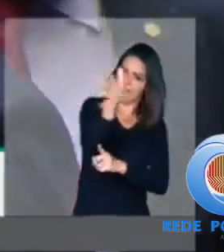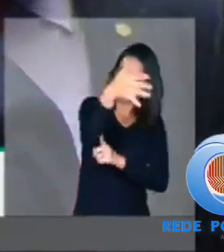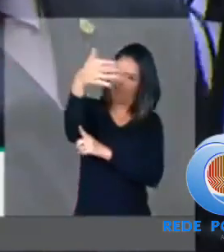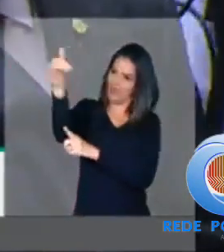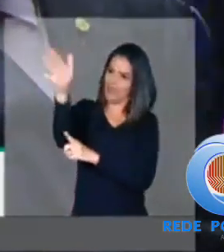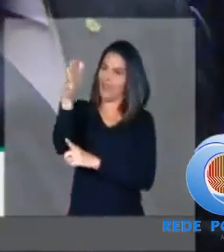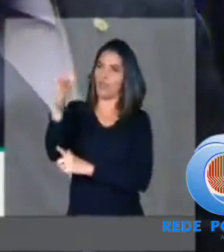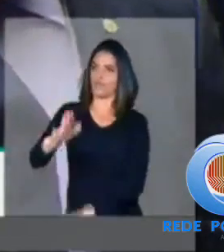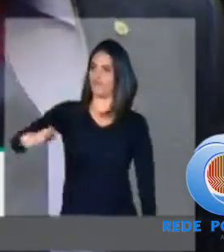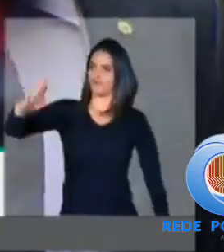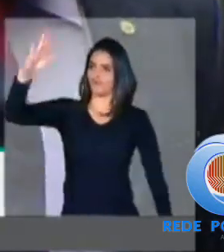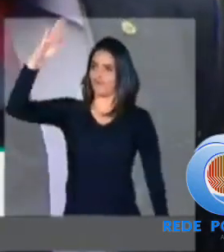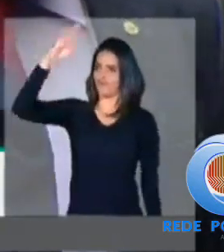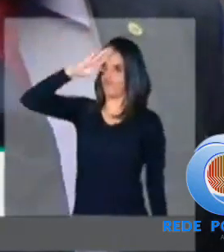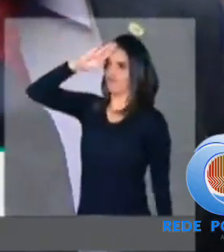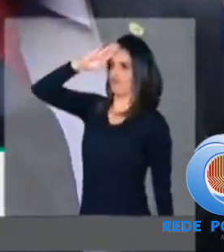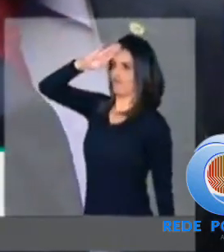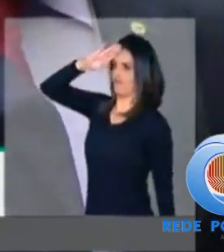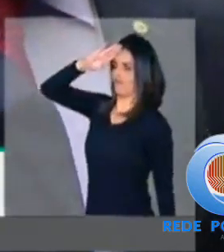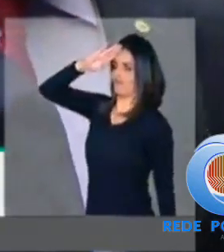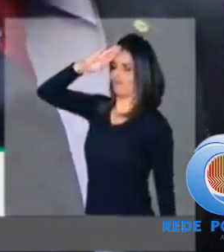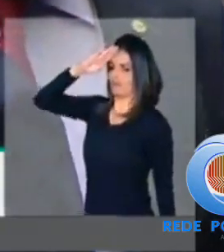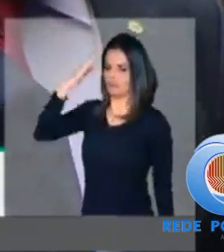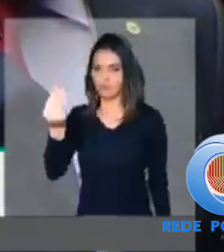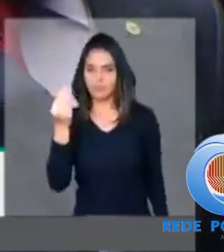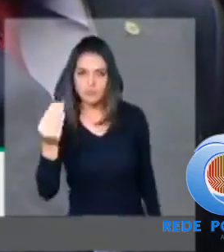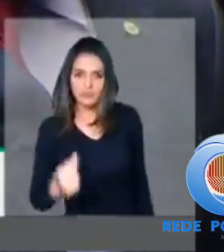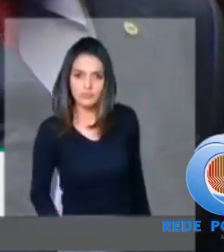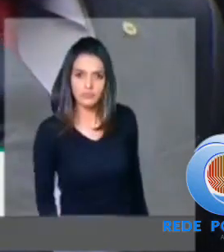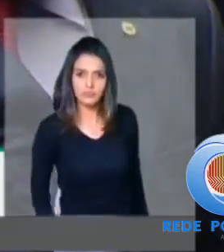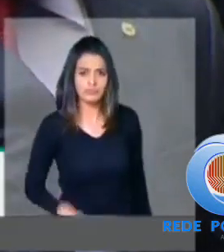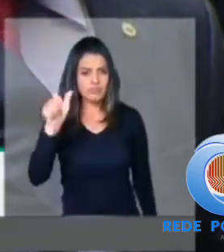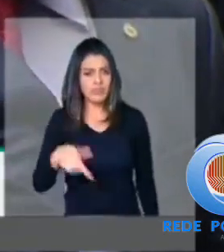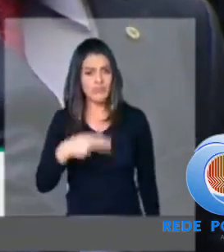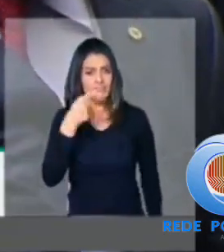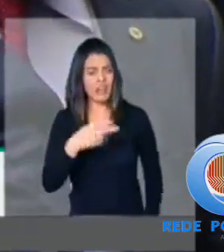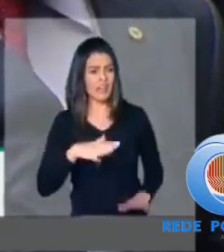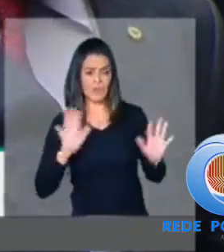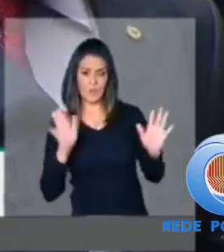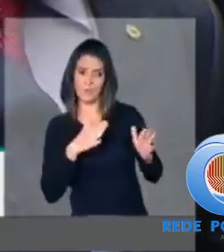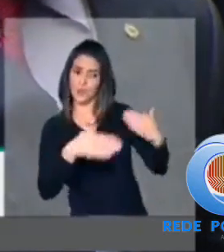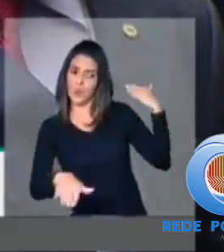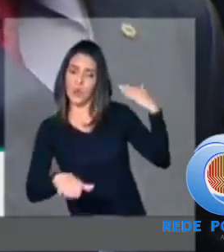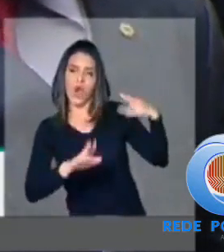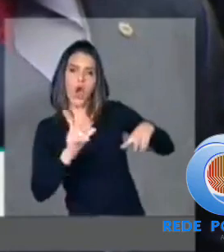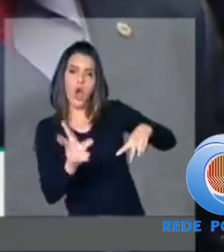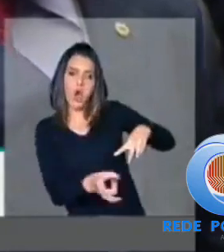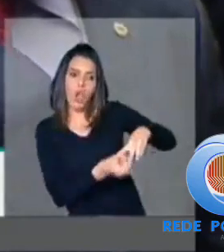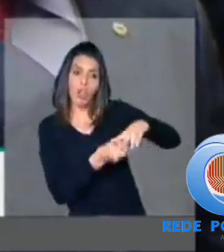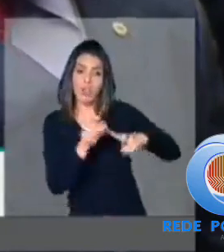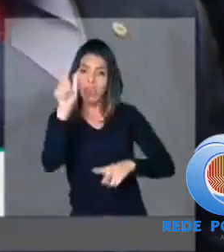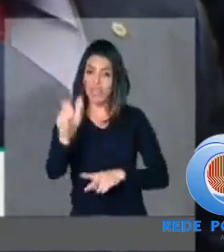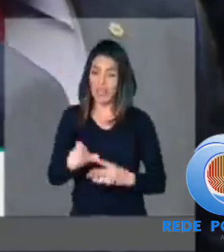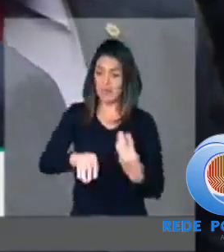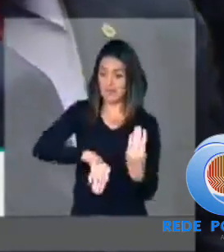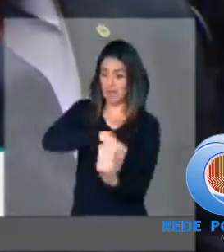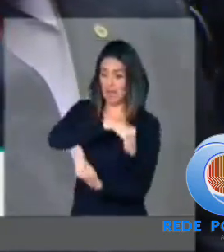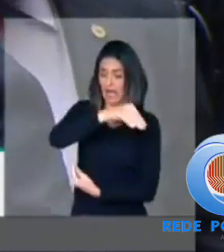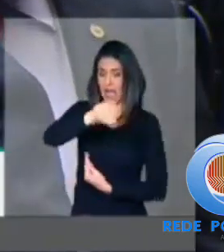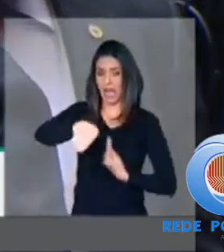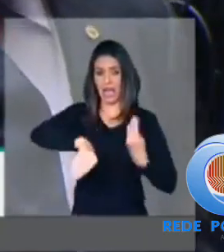Dizia que era contra a corrupção. Está todo enrolado com